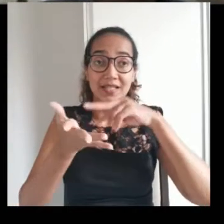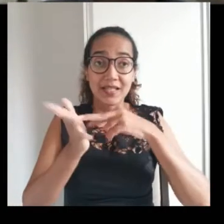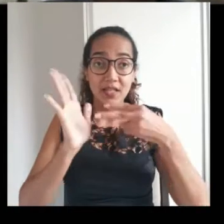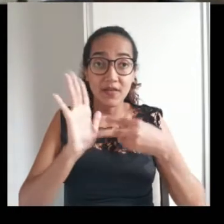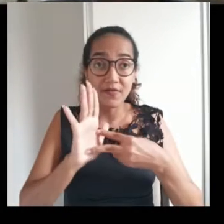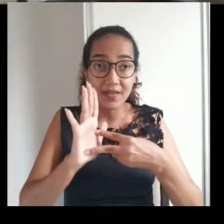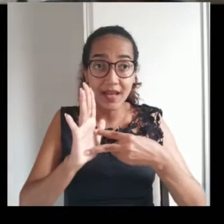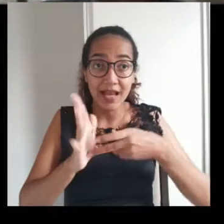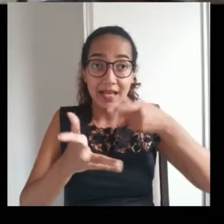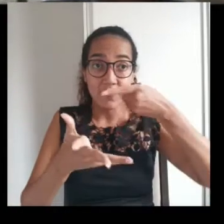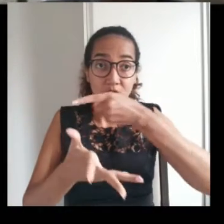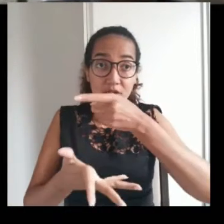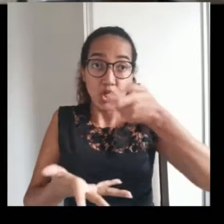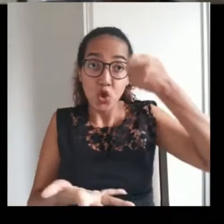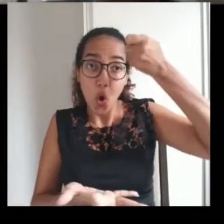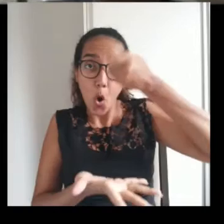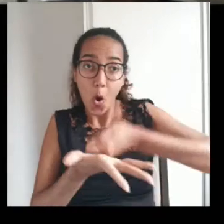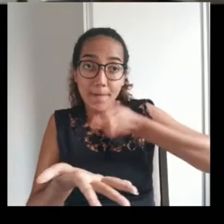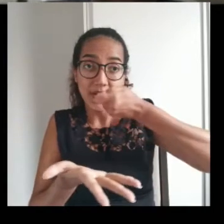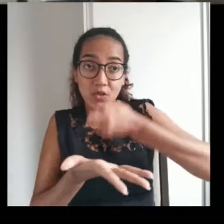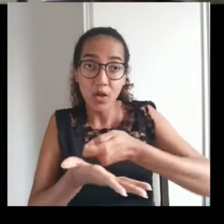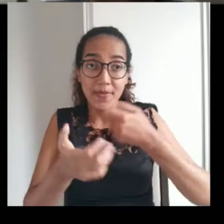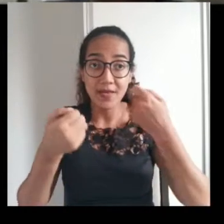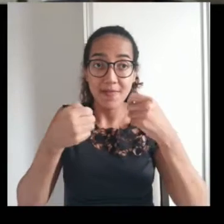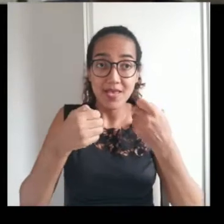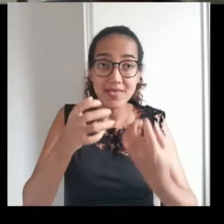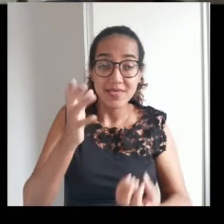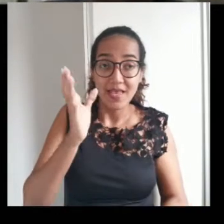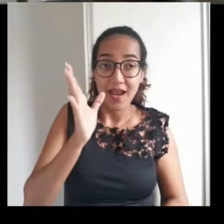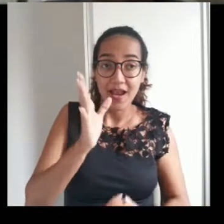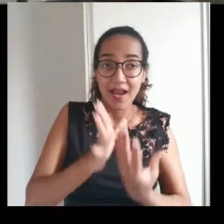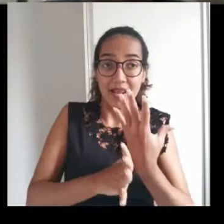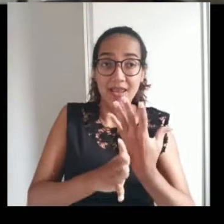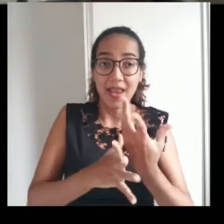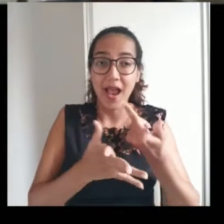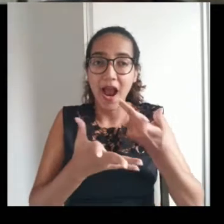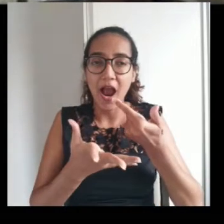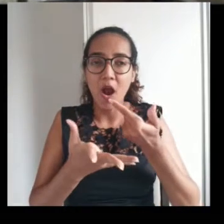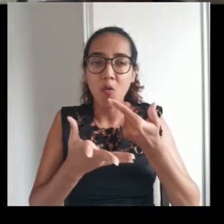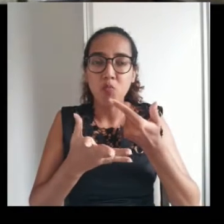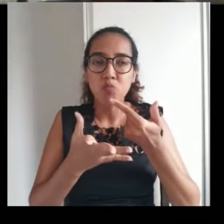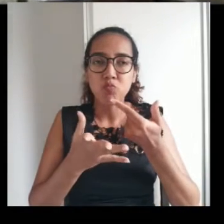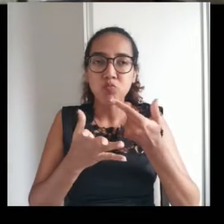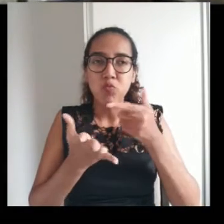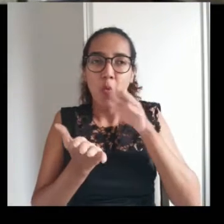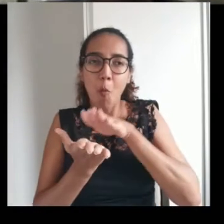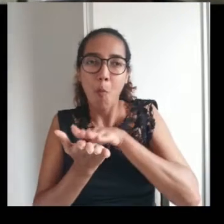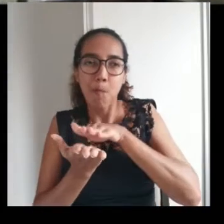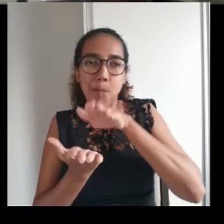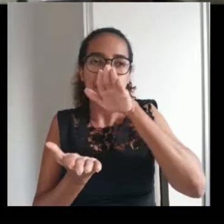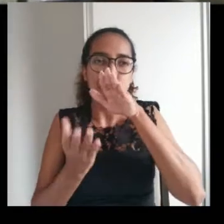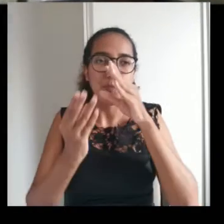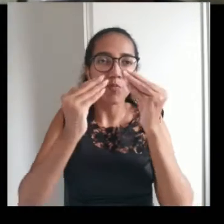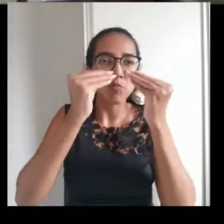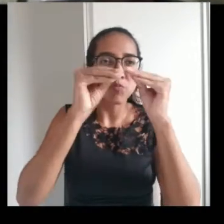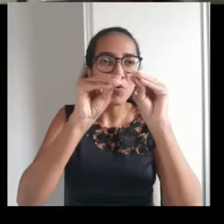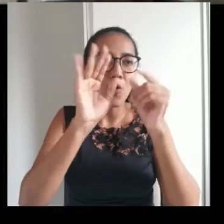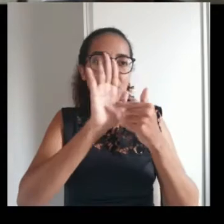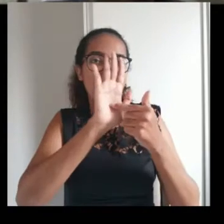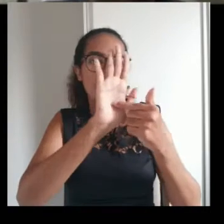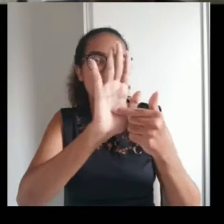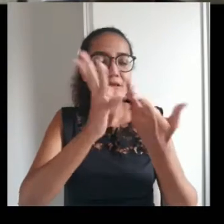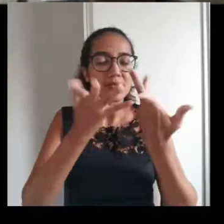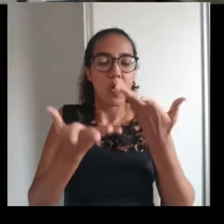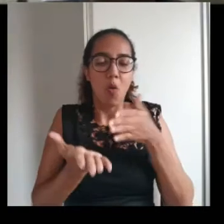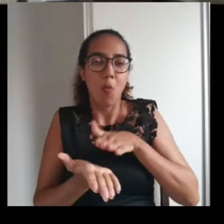significa necessariamente, né, que você vai ter que criar um pacote chamado apresentação, ou chamado dados,